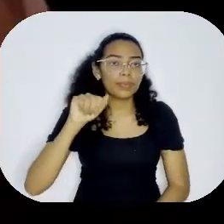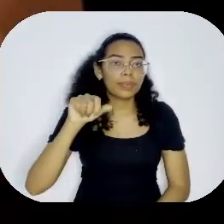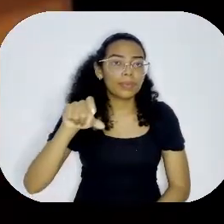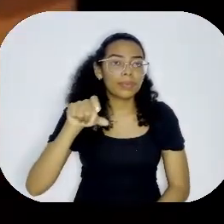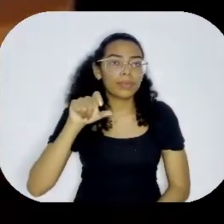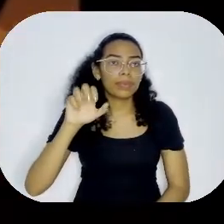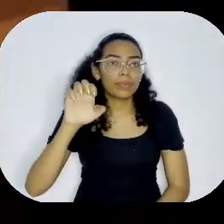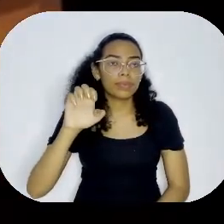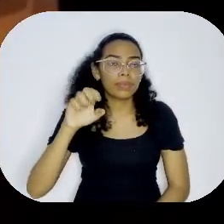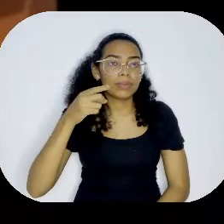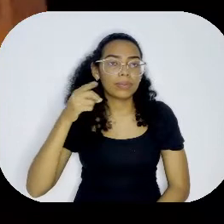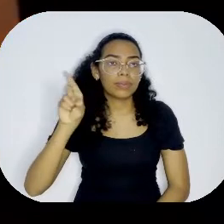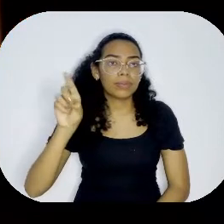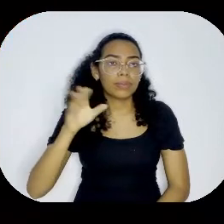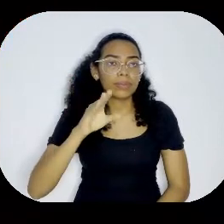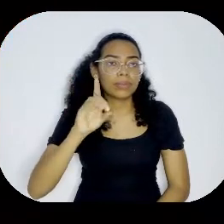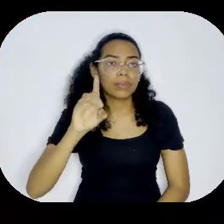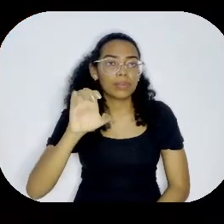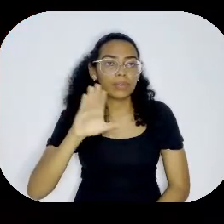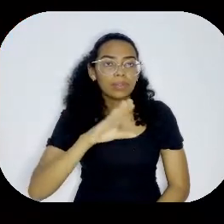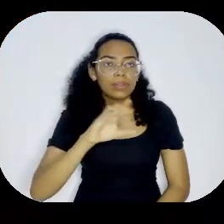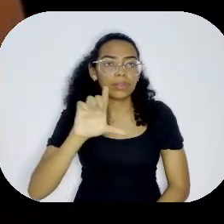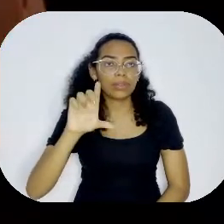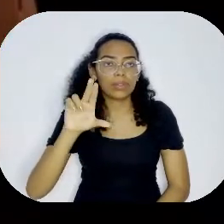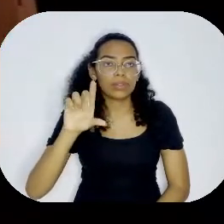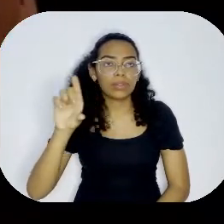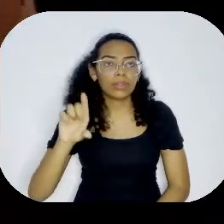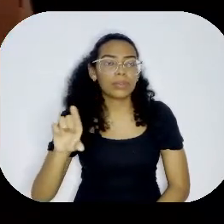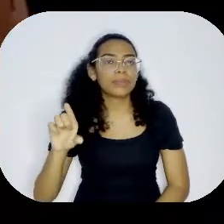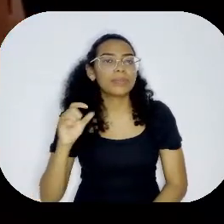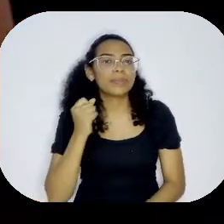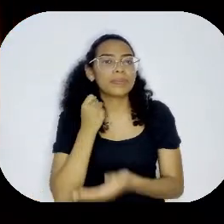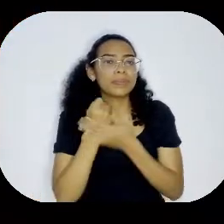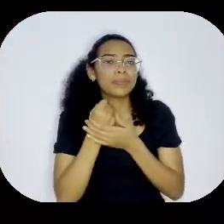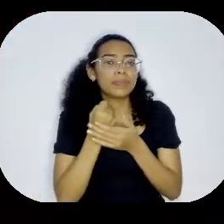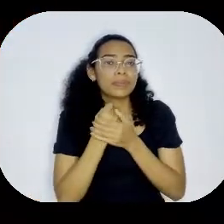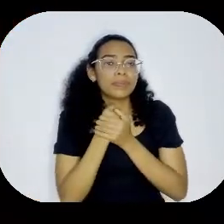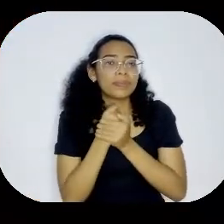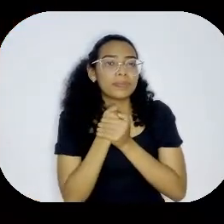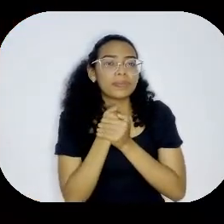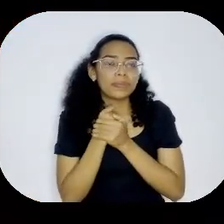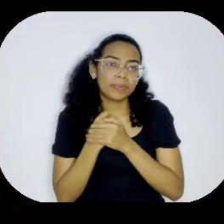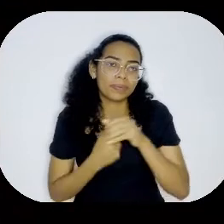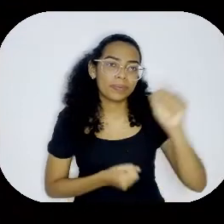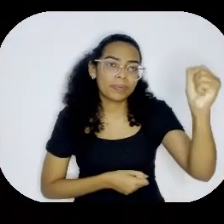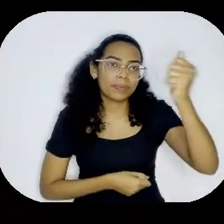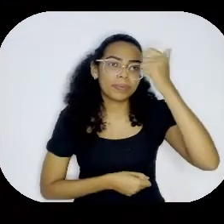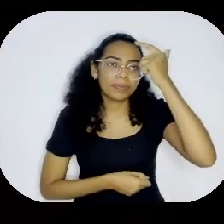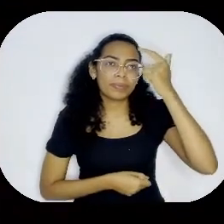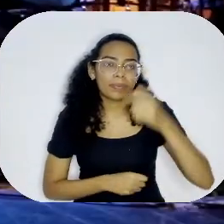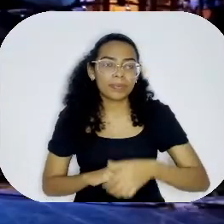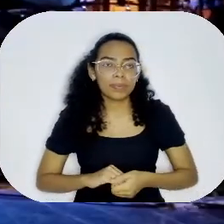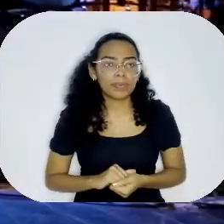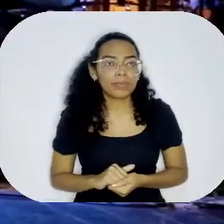luz, pingo de fortaleza solar. Só que agora vai ser pingo de fortaleza protetor solar, porque eu descobri um negócio aqui que eu vou ter que tirar... Porque eu